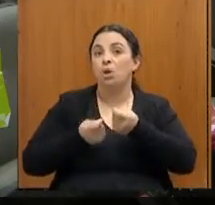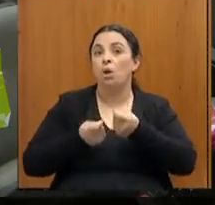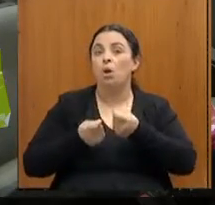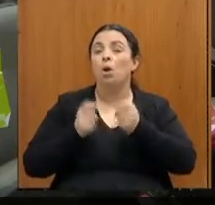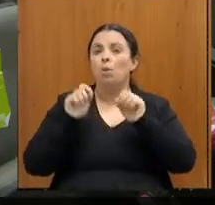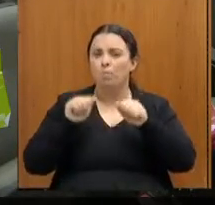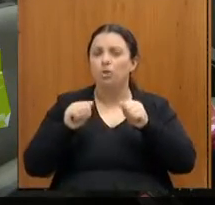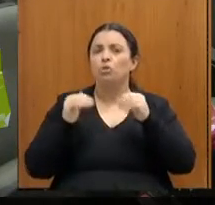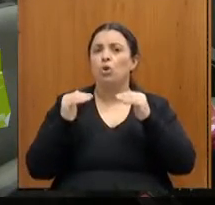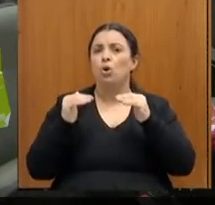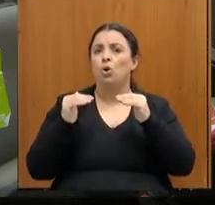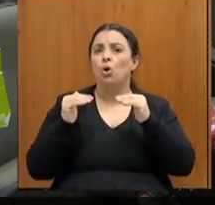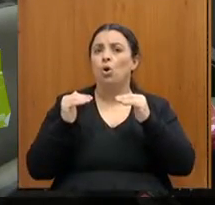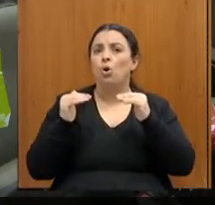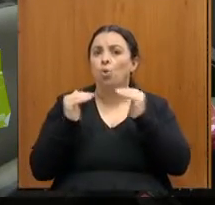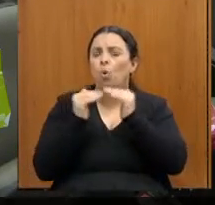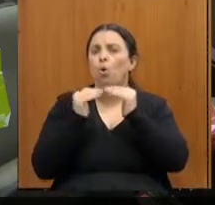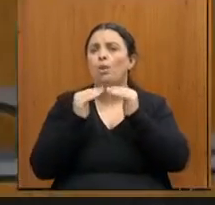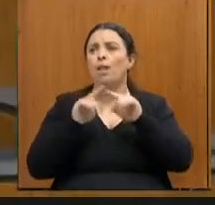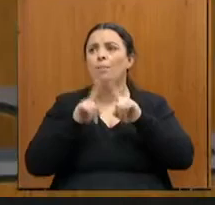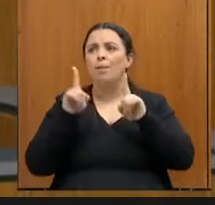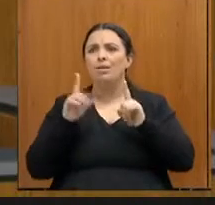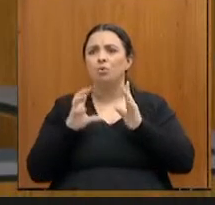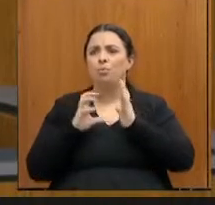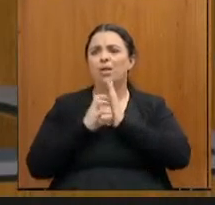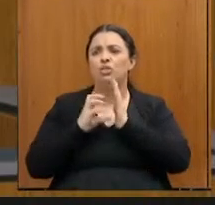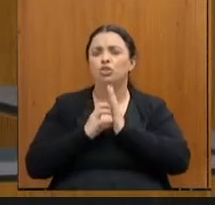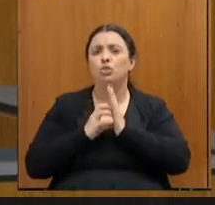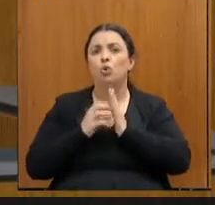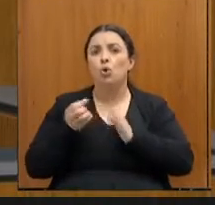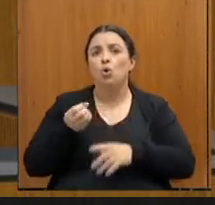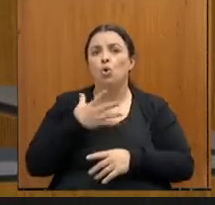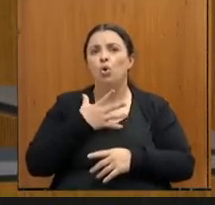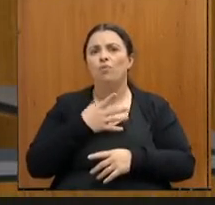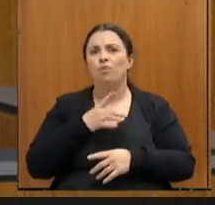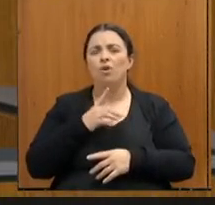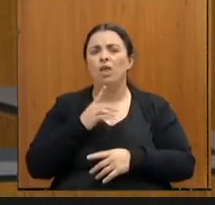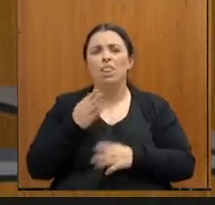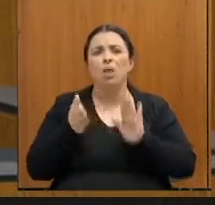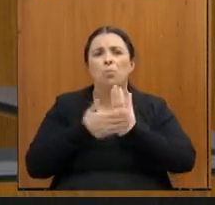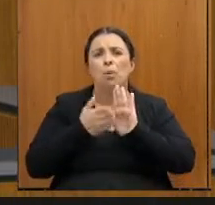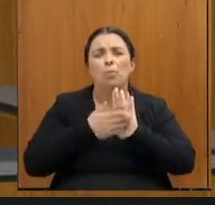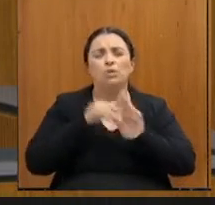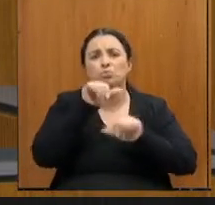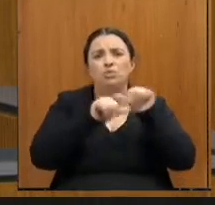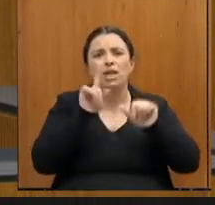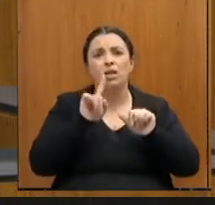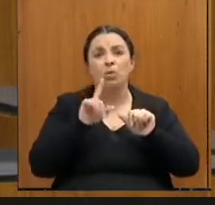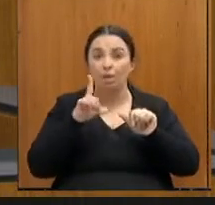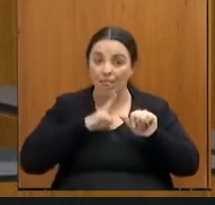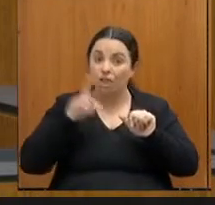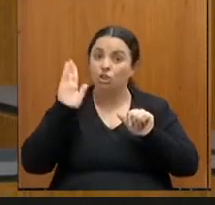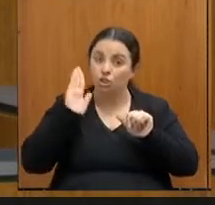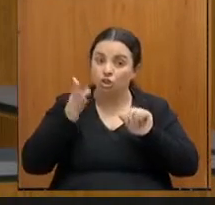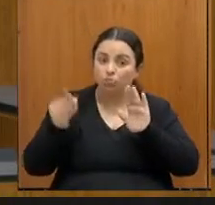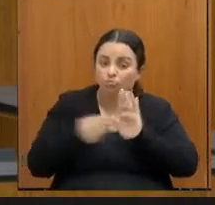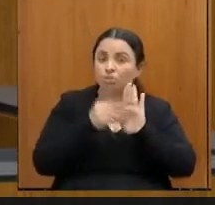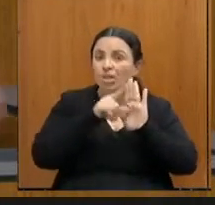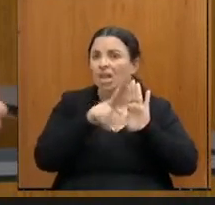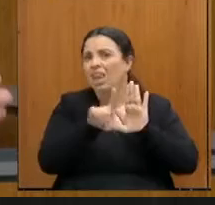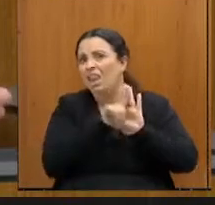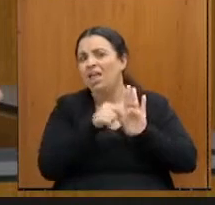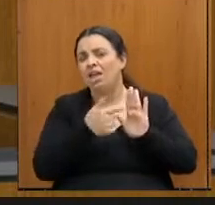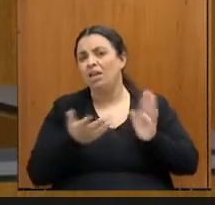partido novo propôs alterar esta situação é prevista em lei não é porque aí o debate de gestão por isso que eu